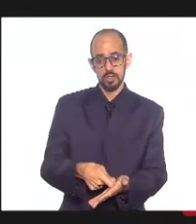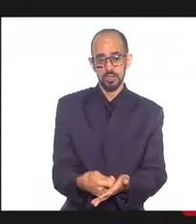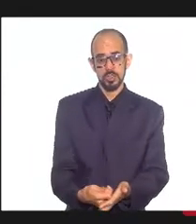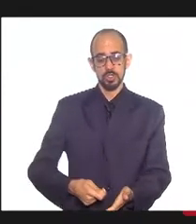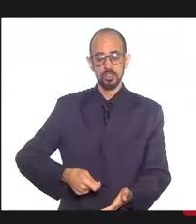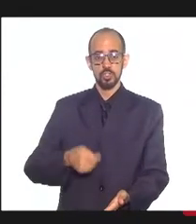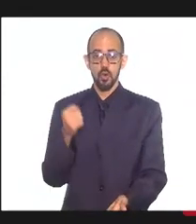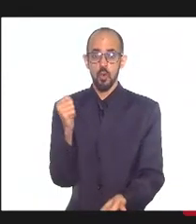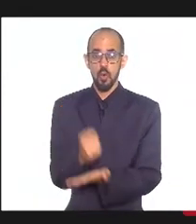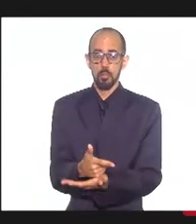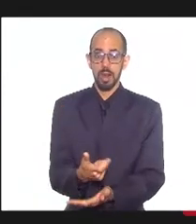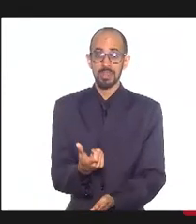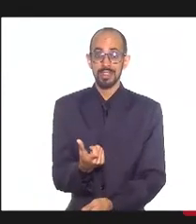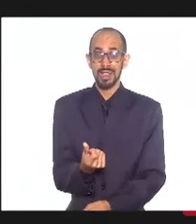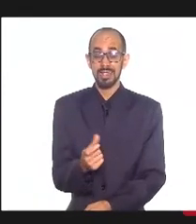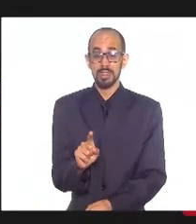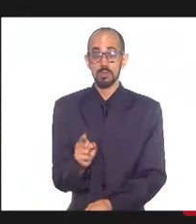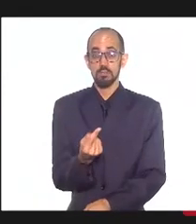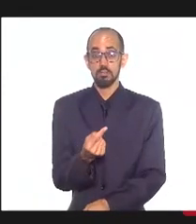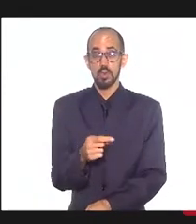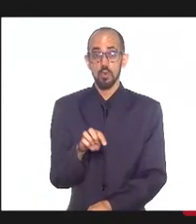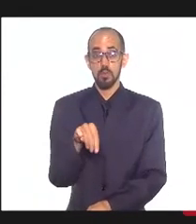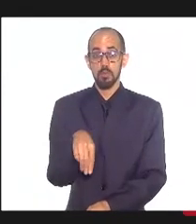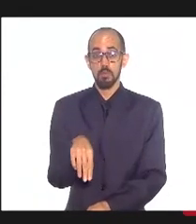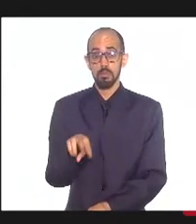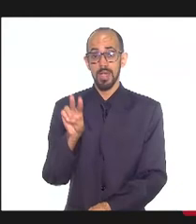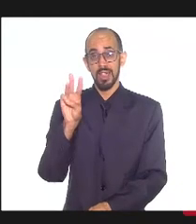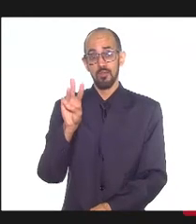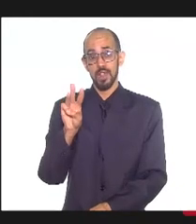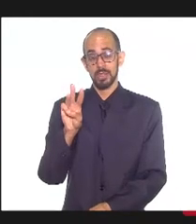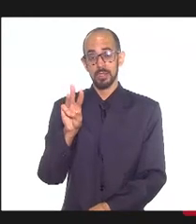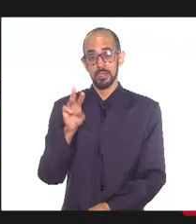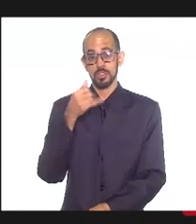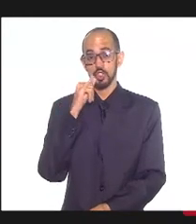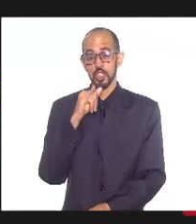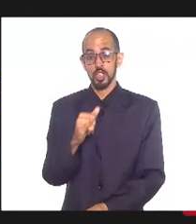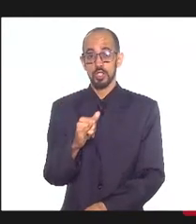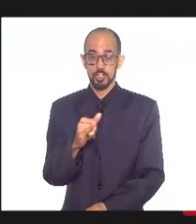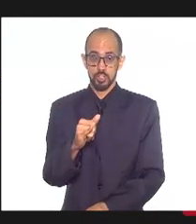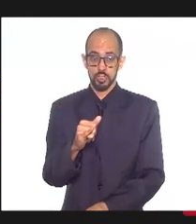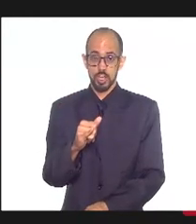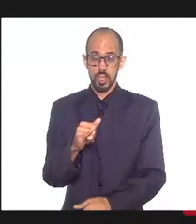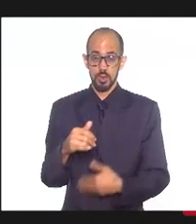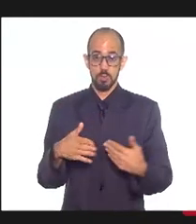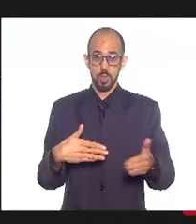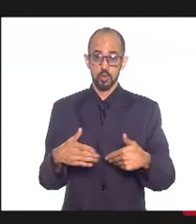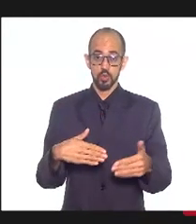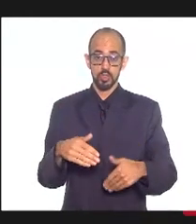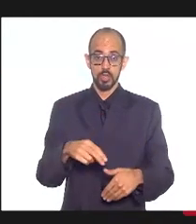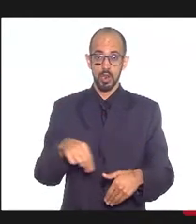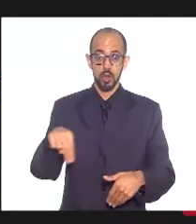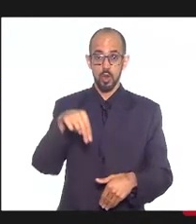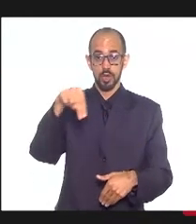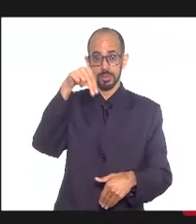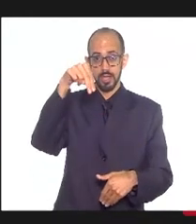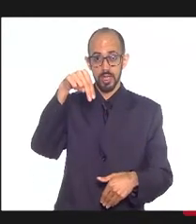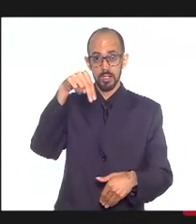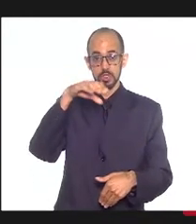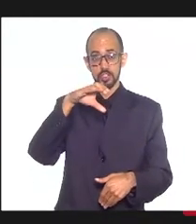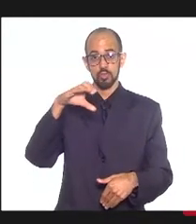megawatts de energia de termoelétrica a gás produzida no Nordeste, aí depois botaram o Centro-Oeste.